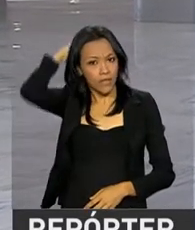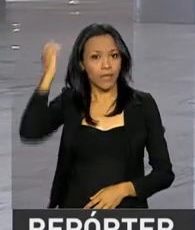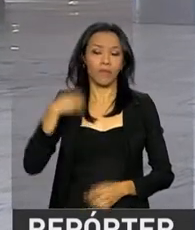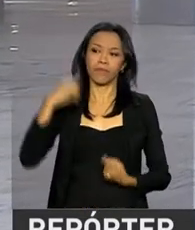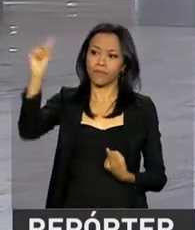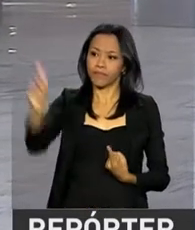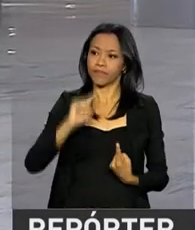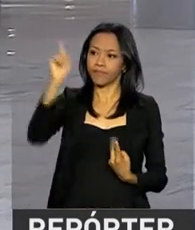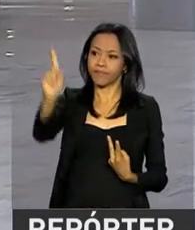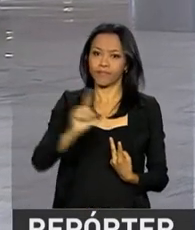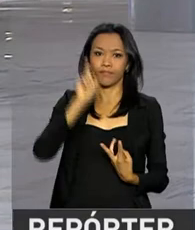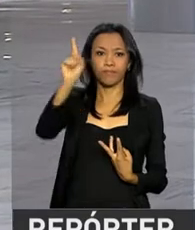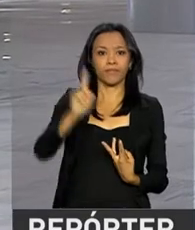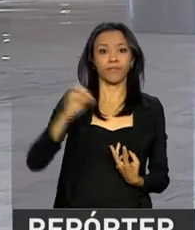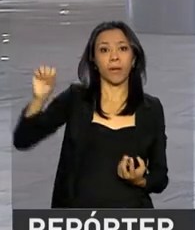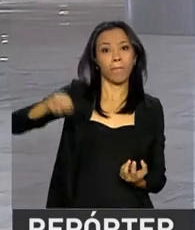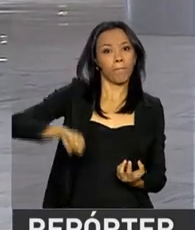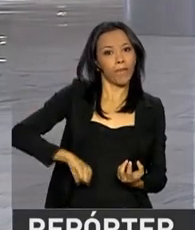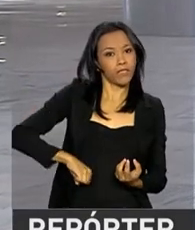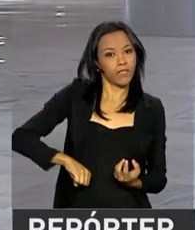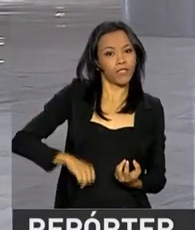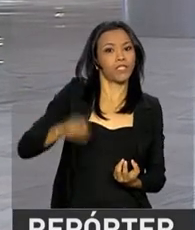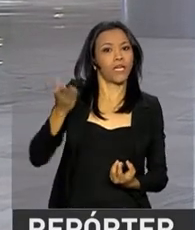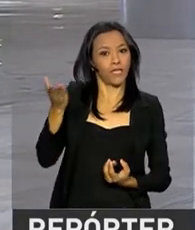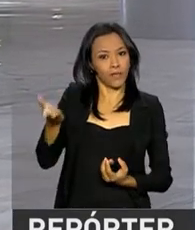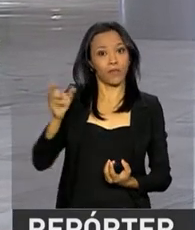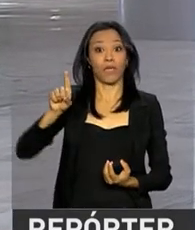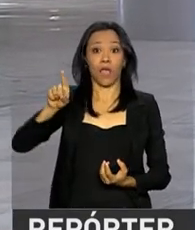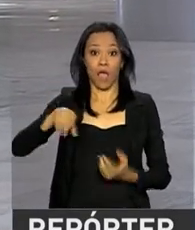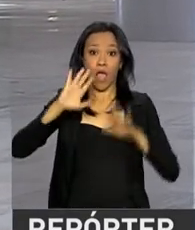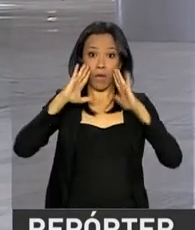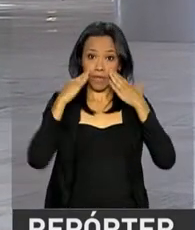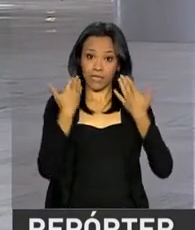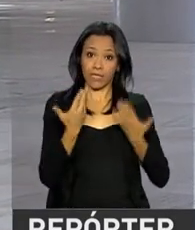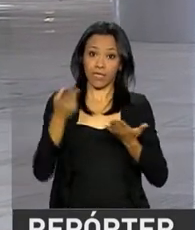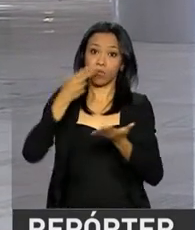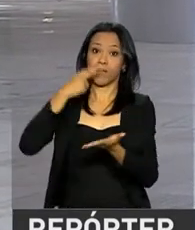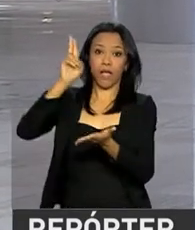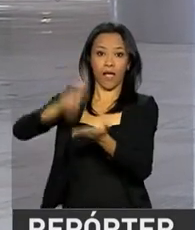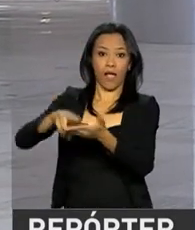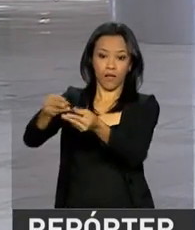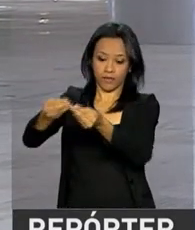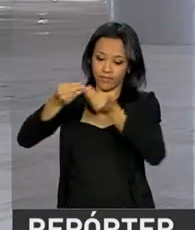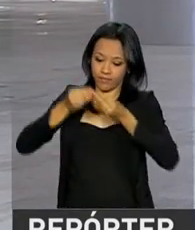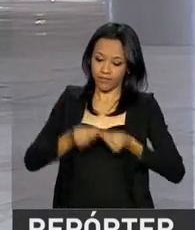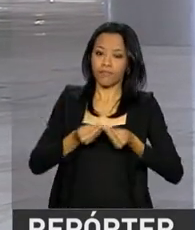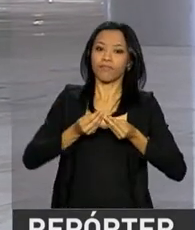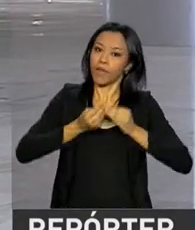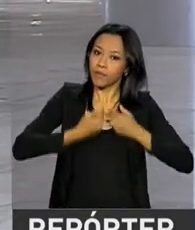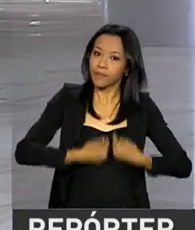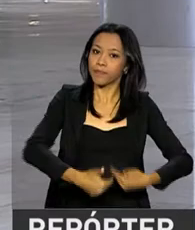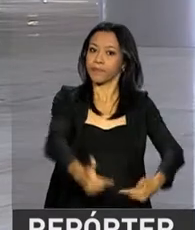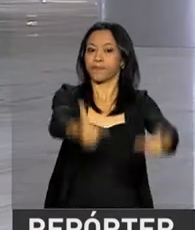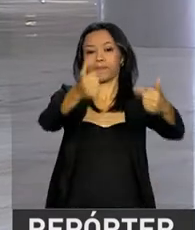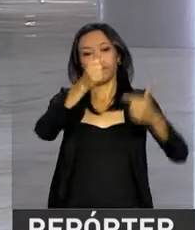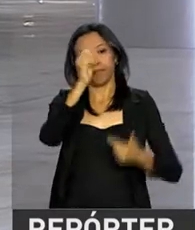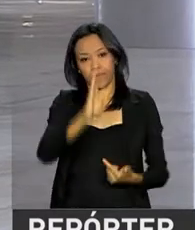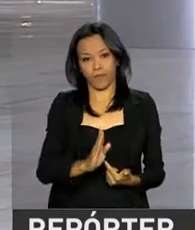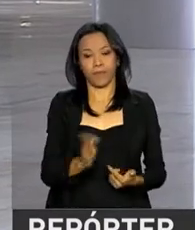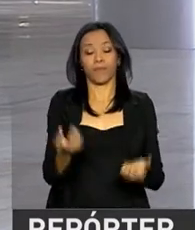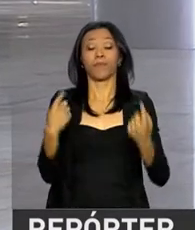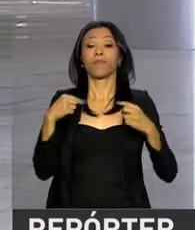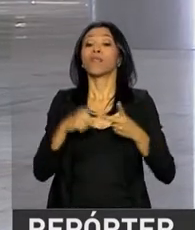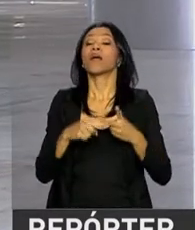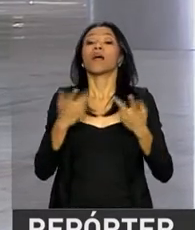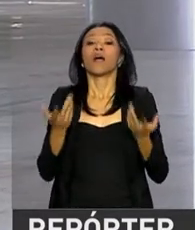recém nomeados na cerimônia de apresentação de cartas credenciais bom e agora falando sobre o final